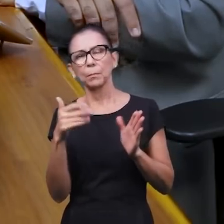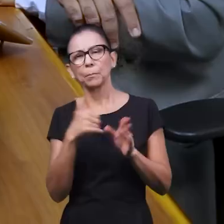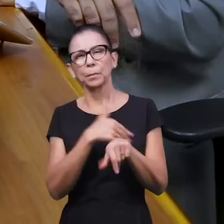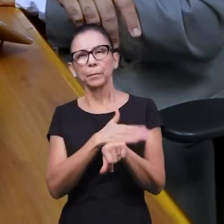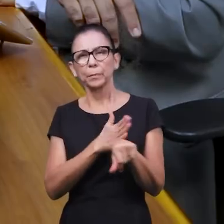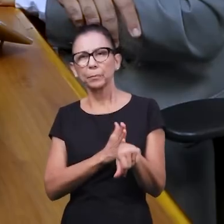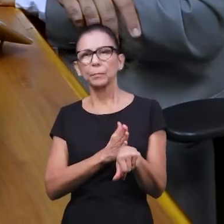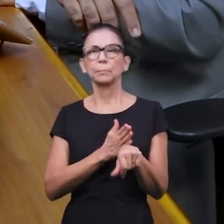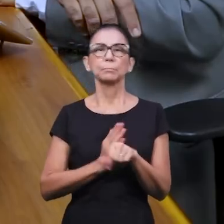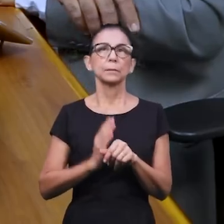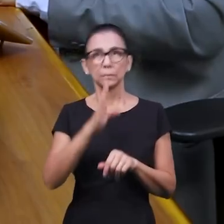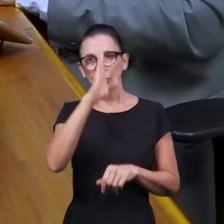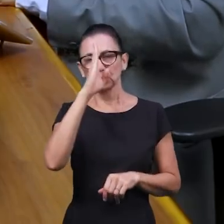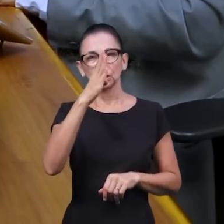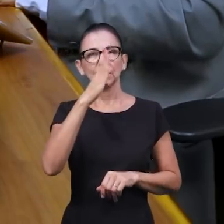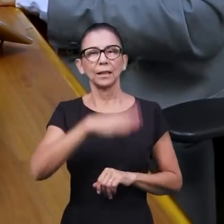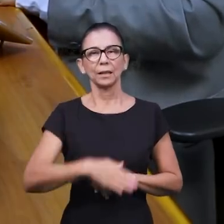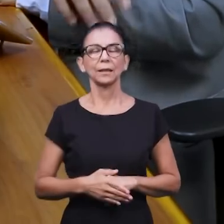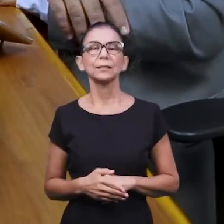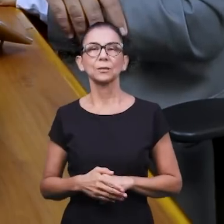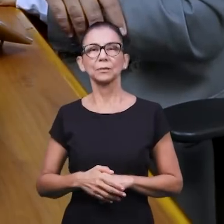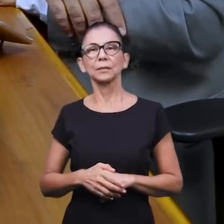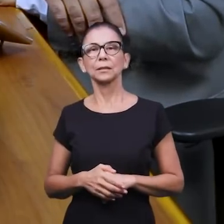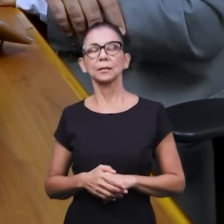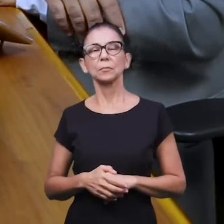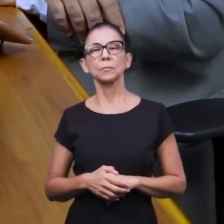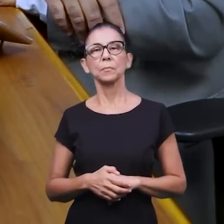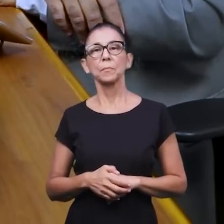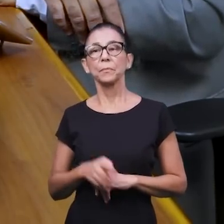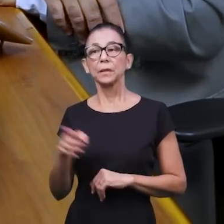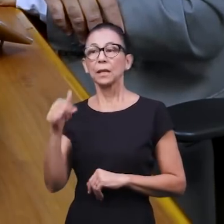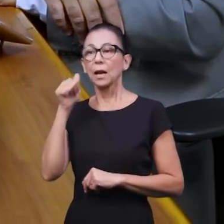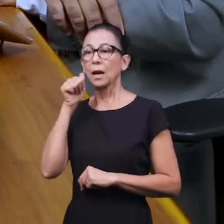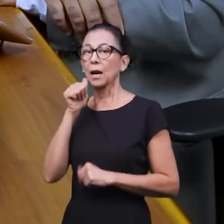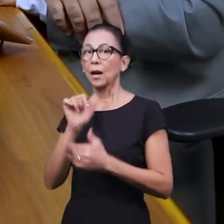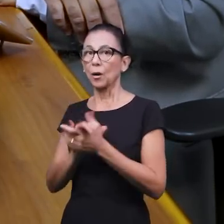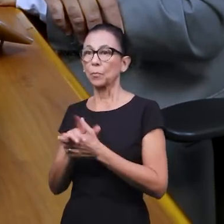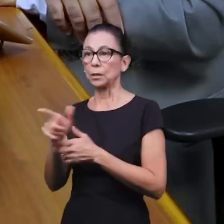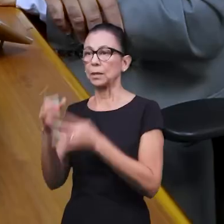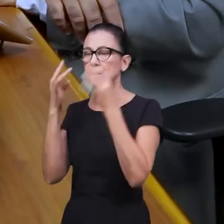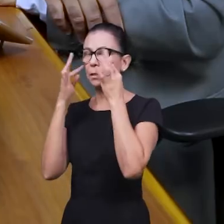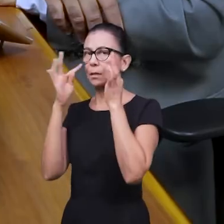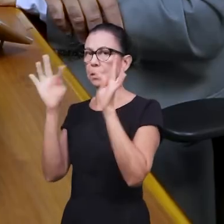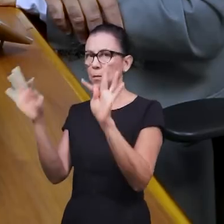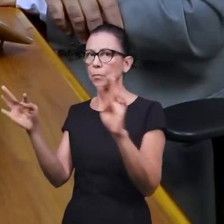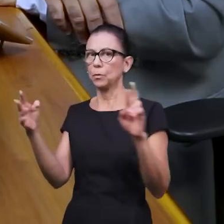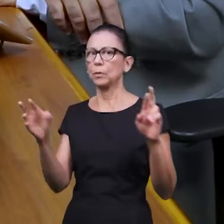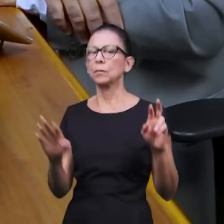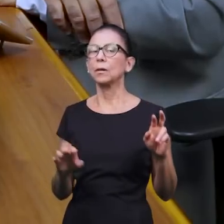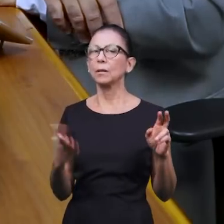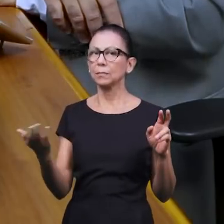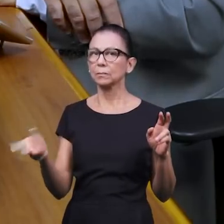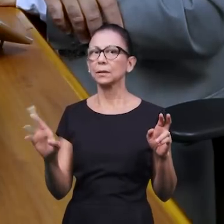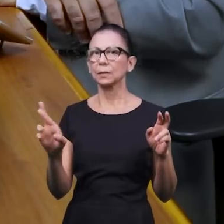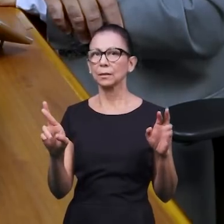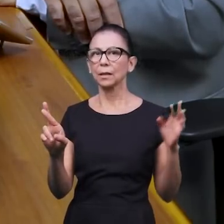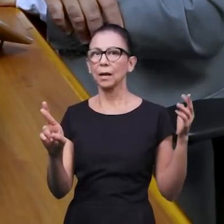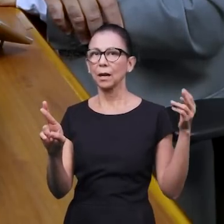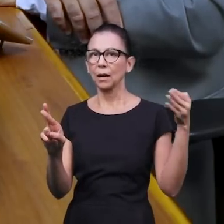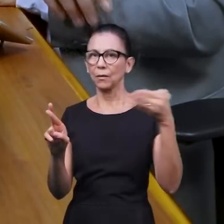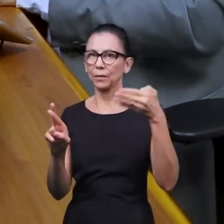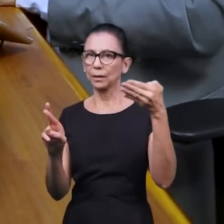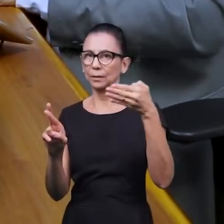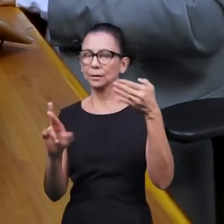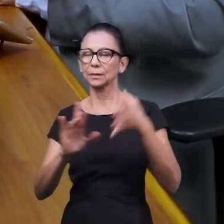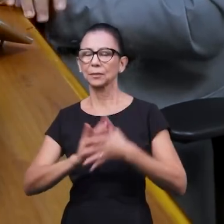todo. Quem tem aquela experiência? É buscar mesmo. É buscar, exatamente. E a esposa foi a referência, foi o testemunho para ele, né? Esse que é a benção, né? Glória a